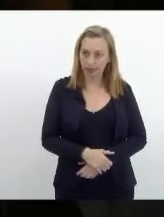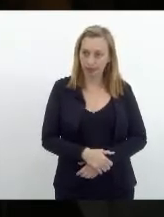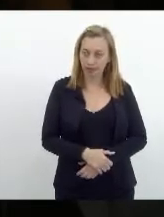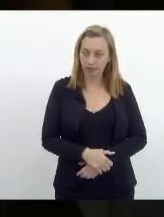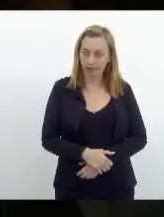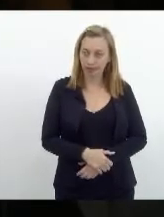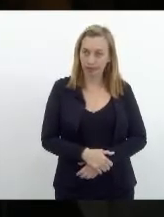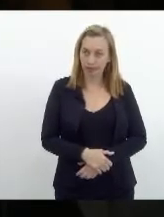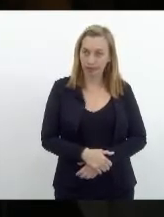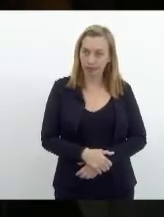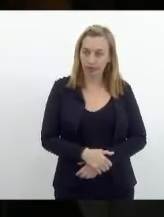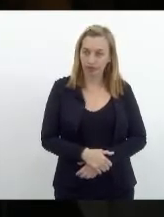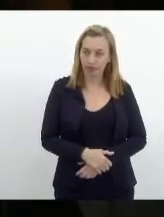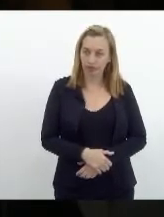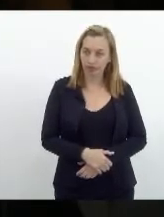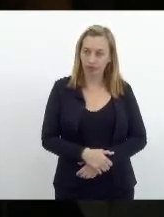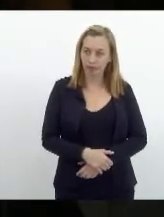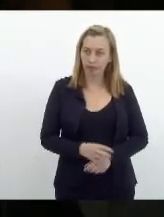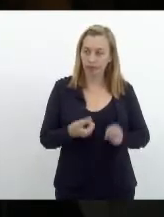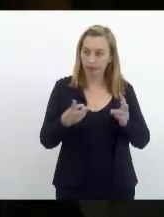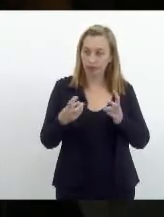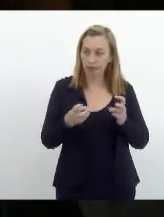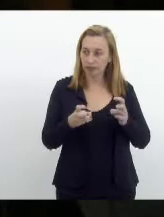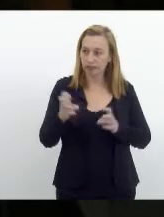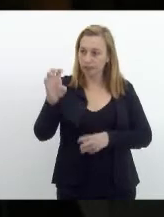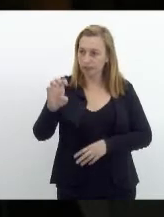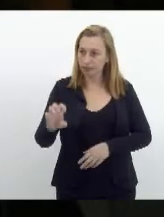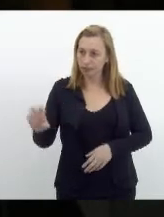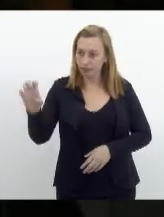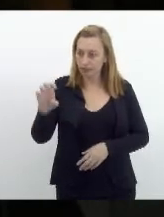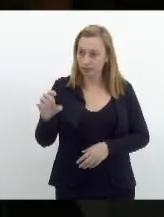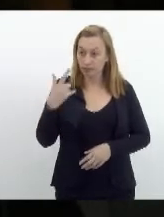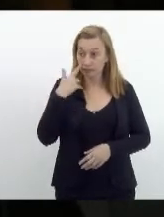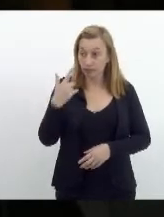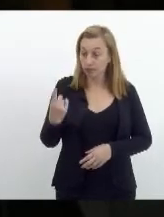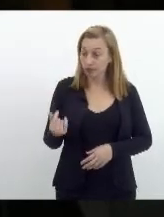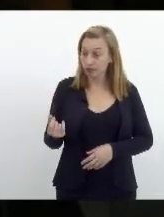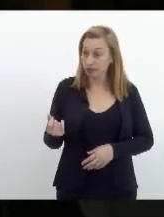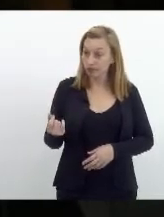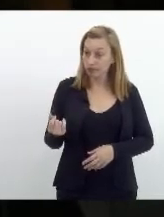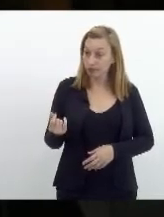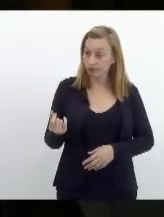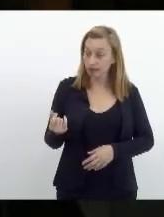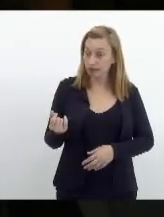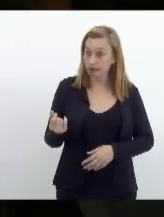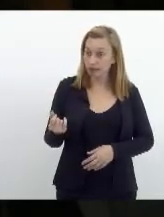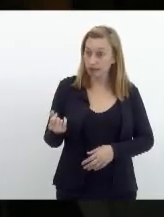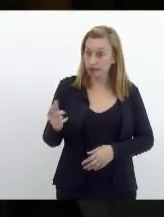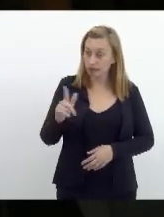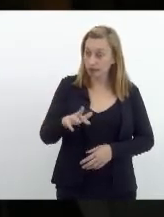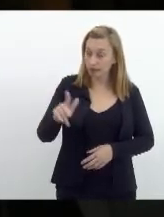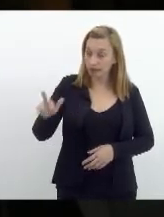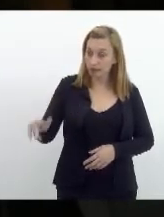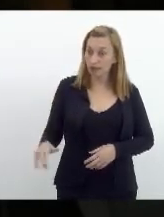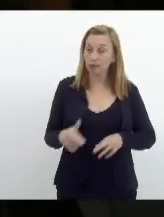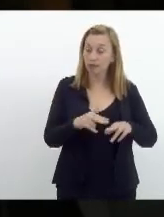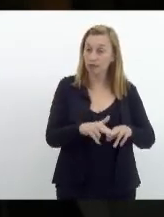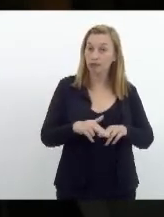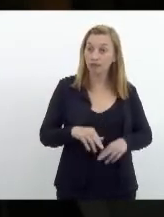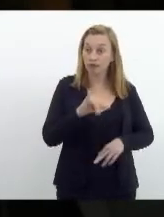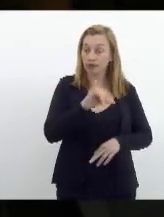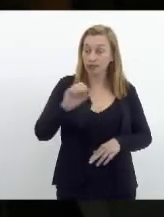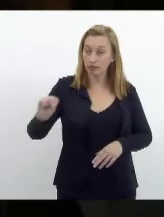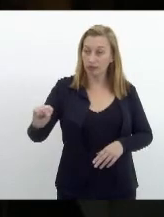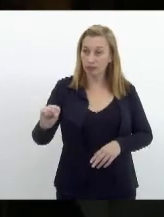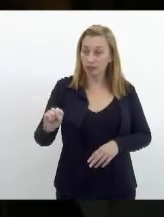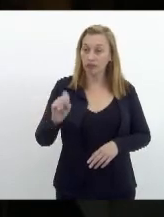estão nesse patamar por causa do ICMS. O ICMS é